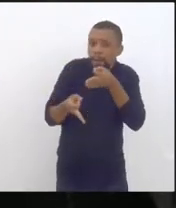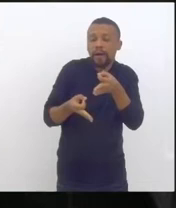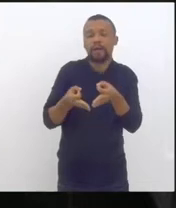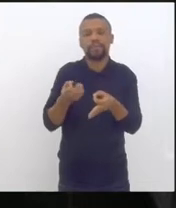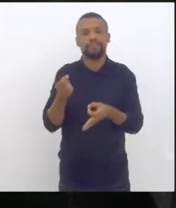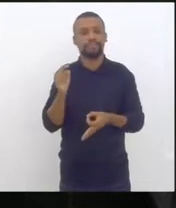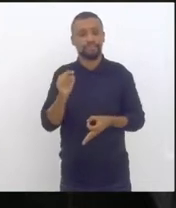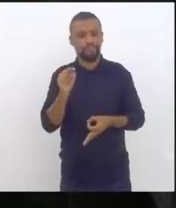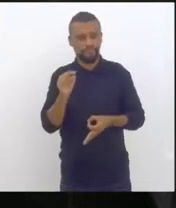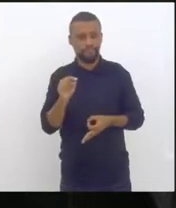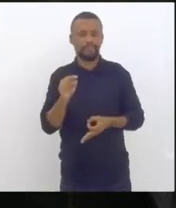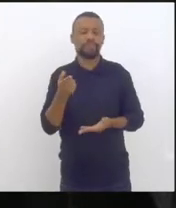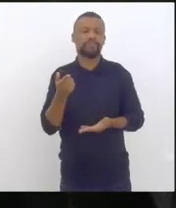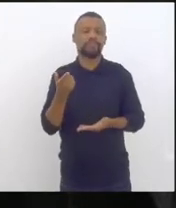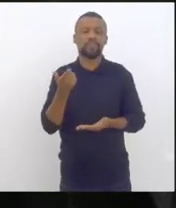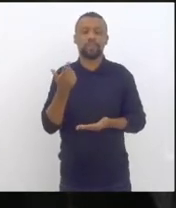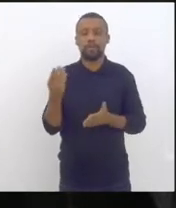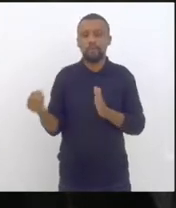um um artigo